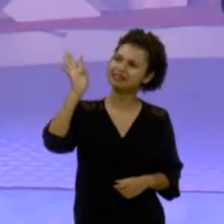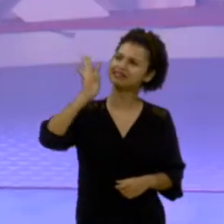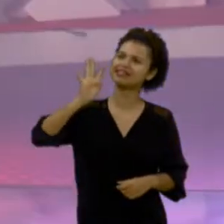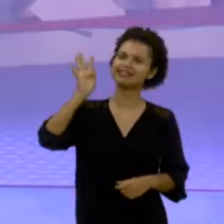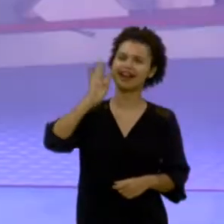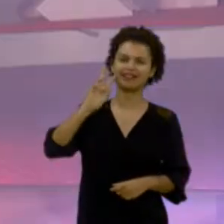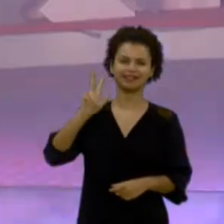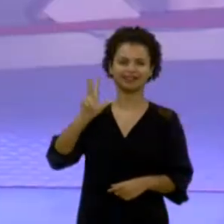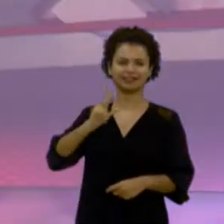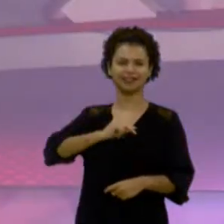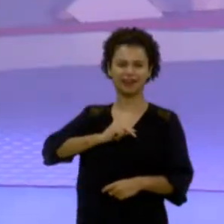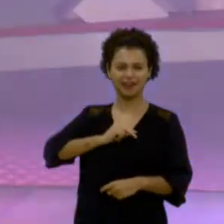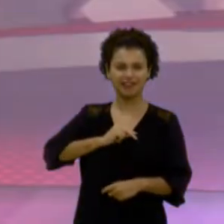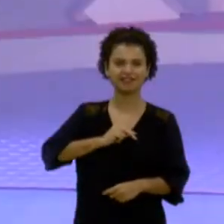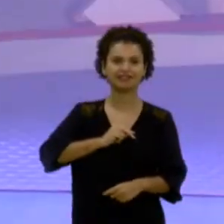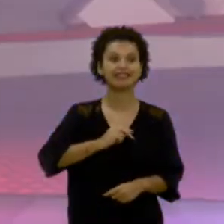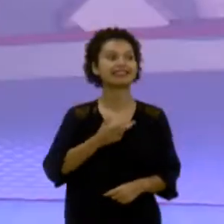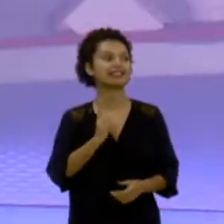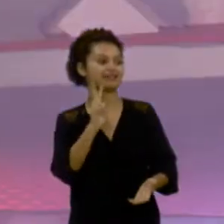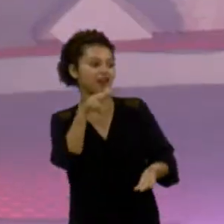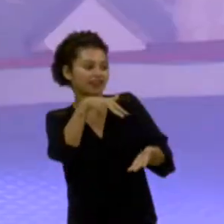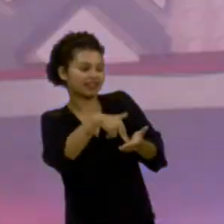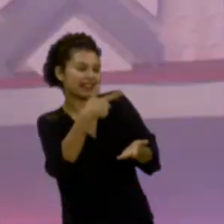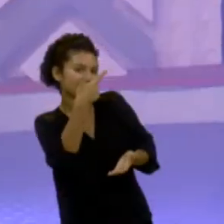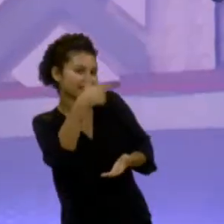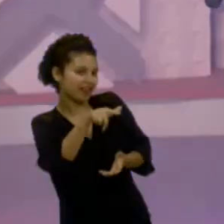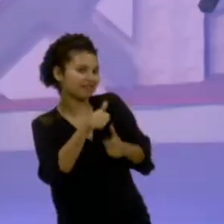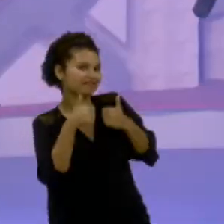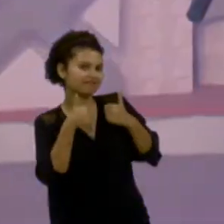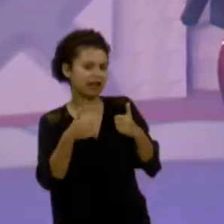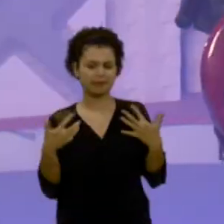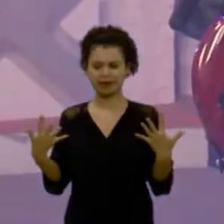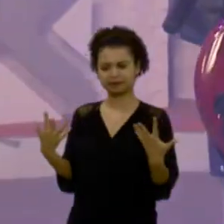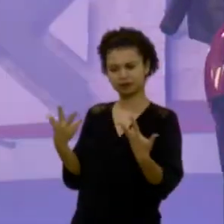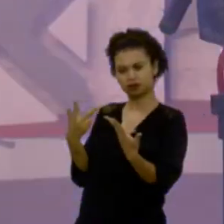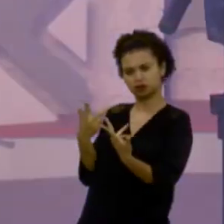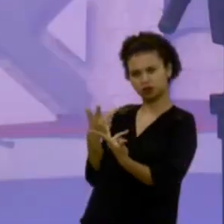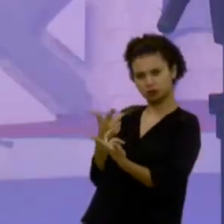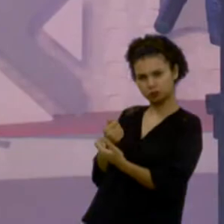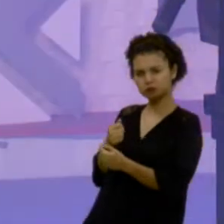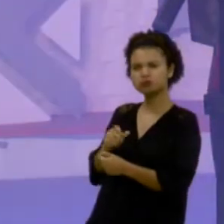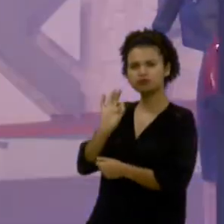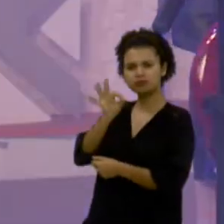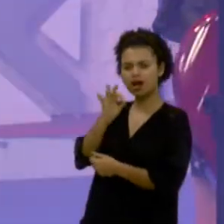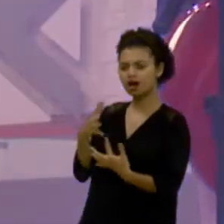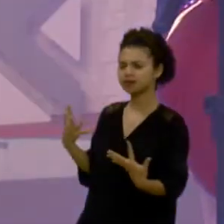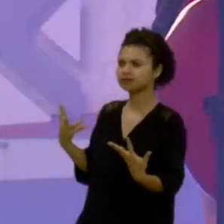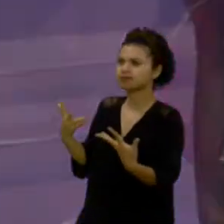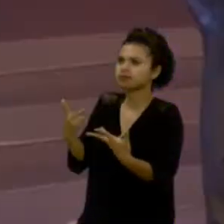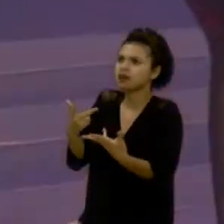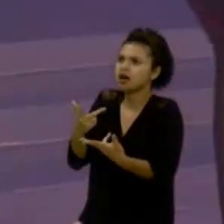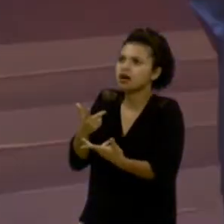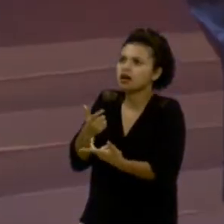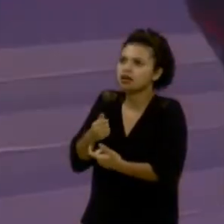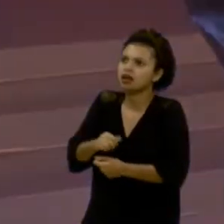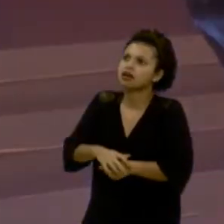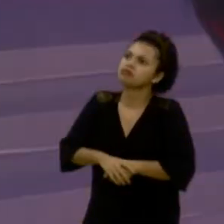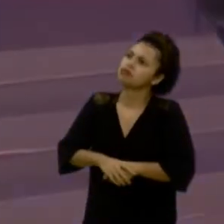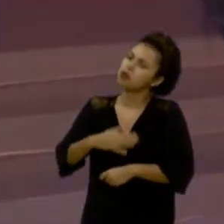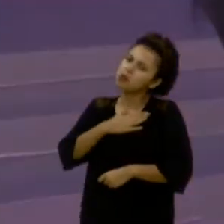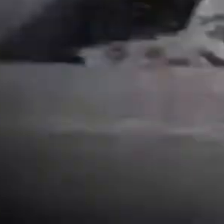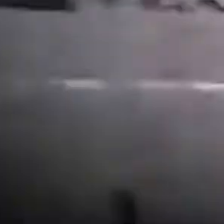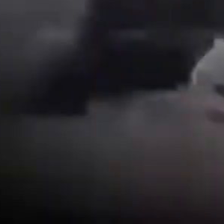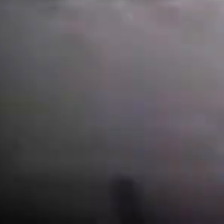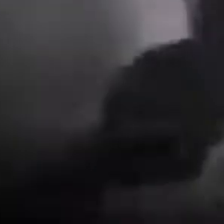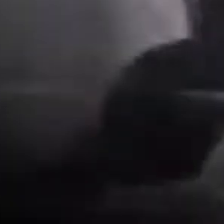com vocês. Sempre maravilhoso. Deixa eu te falar, que clipe espetacular. Fala pra gente, como é que foi esse clipe? Na sua